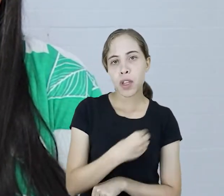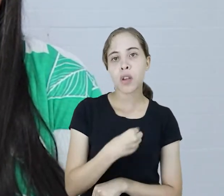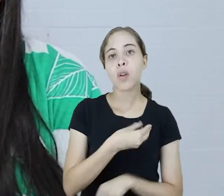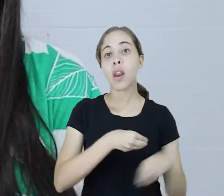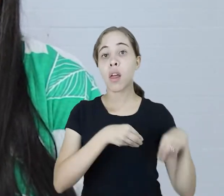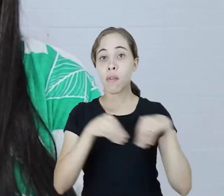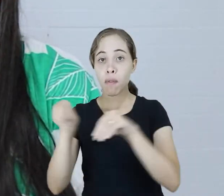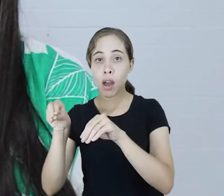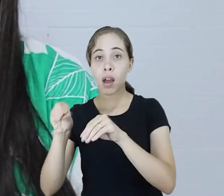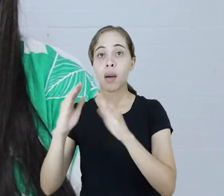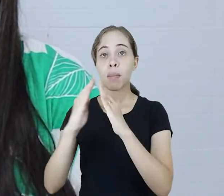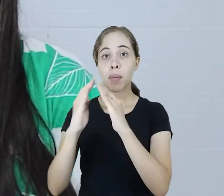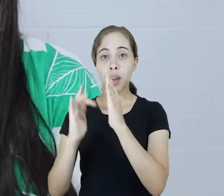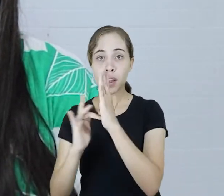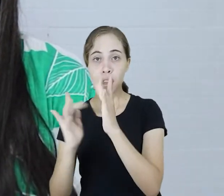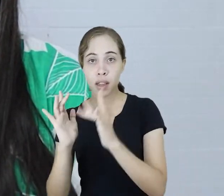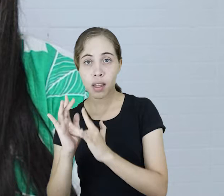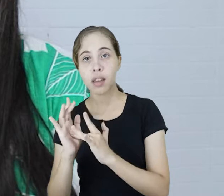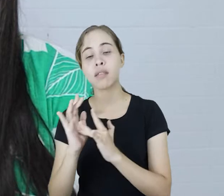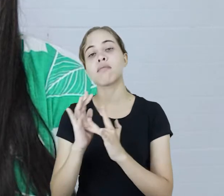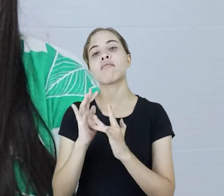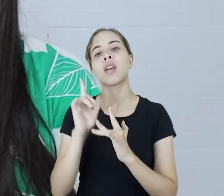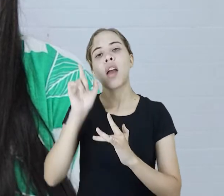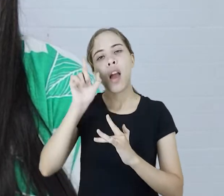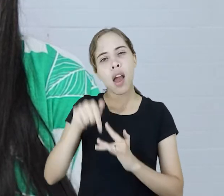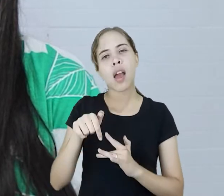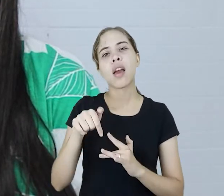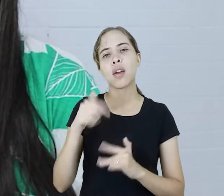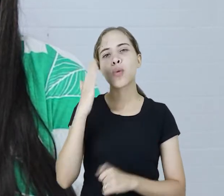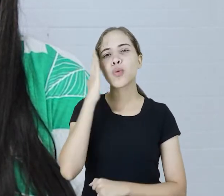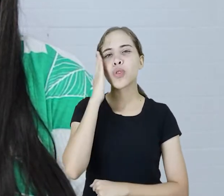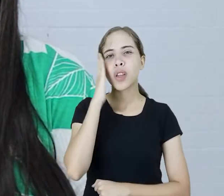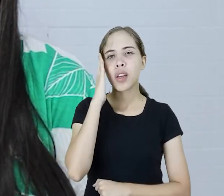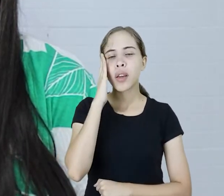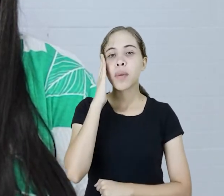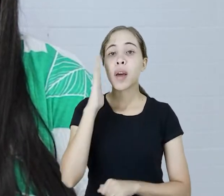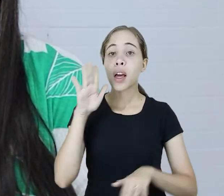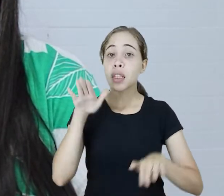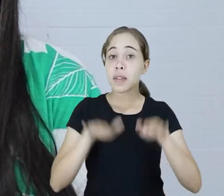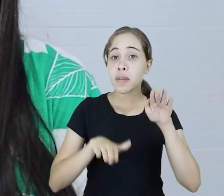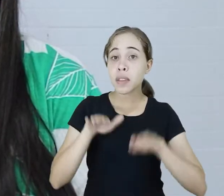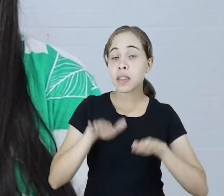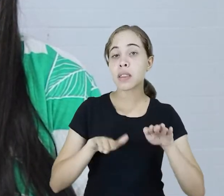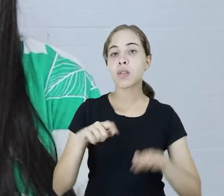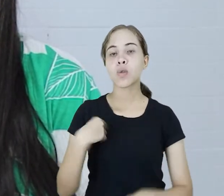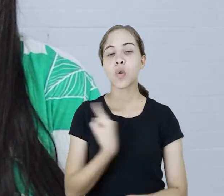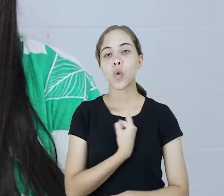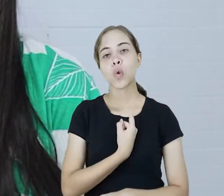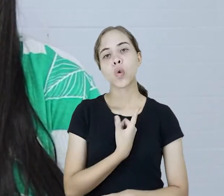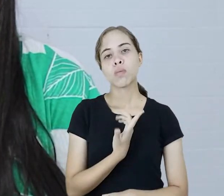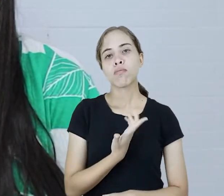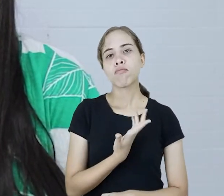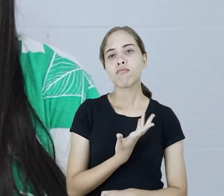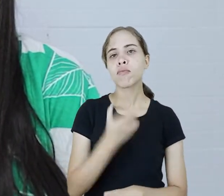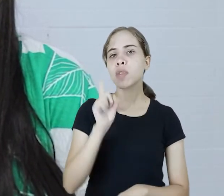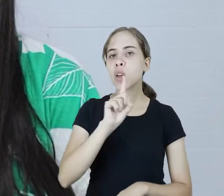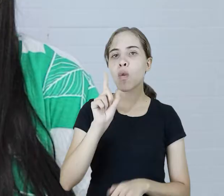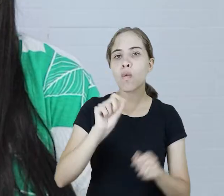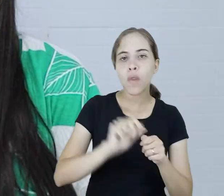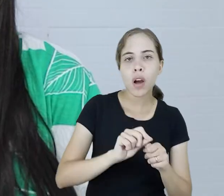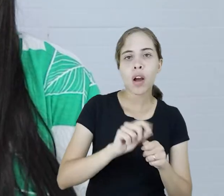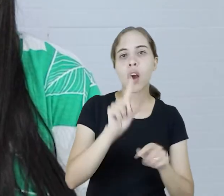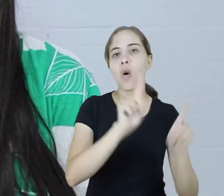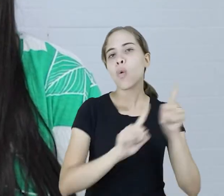capela, para as aulas do seminário. Sei que muitas vezes a gente acaba deixando de fazer algumas coisas,